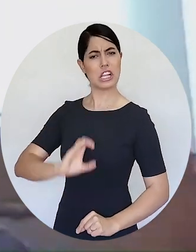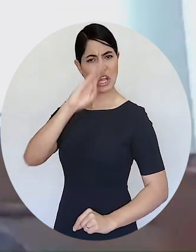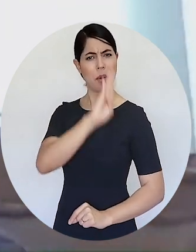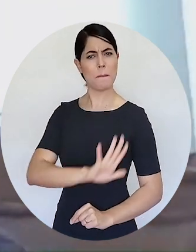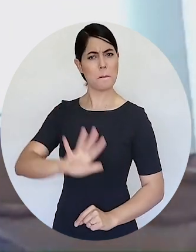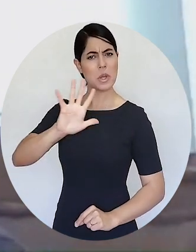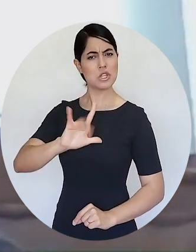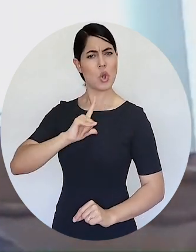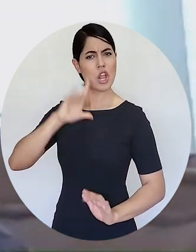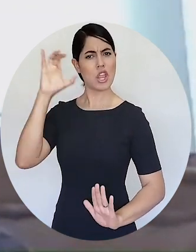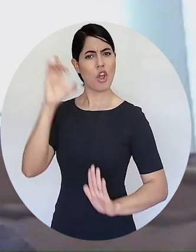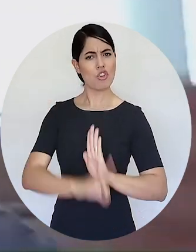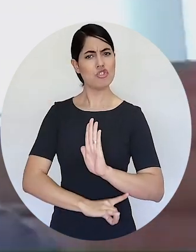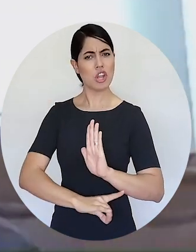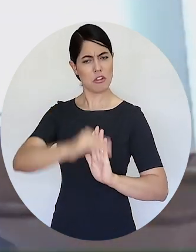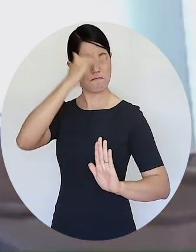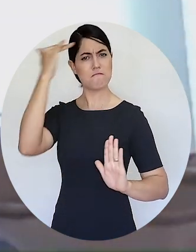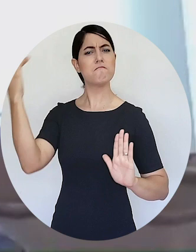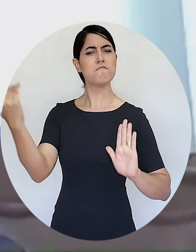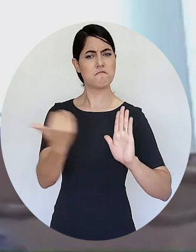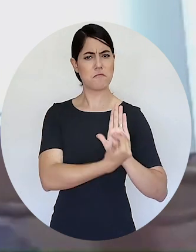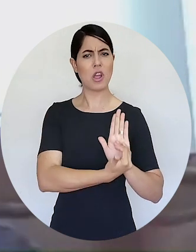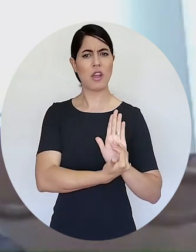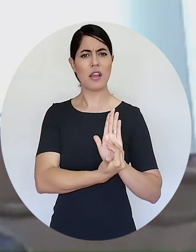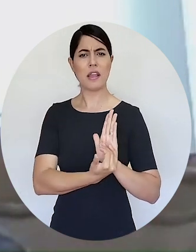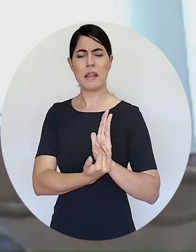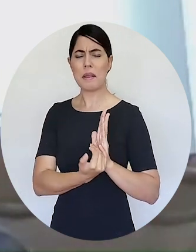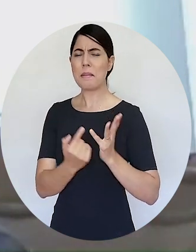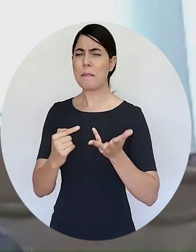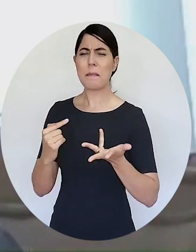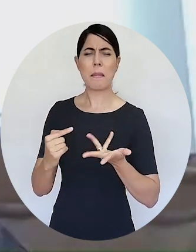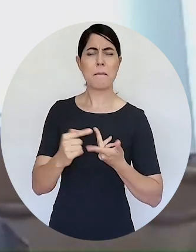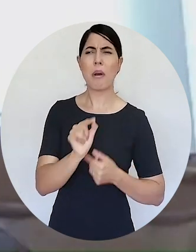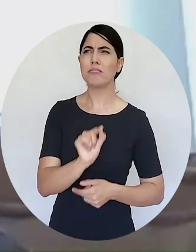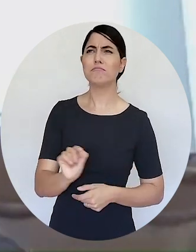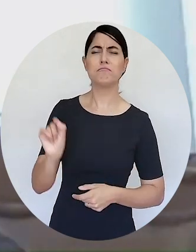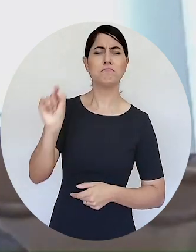uma cidadã brasileira, eu tenho direitos, e todos,